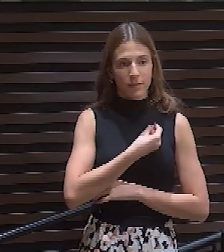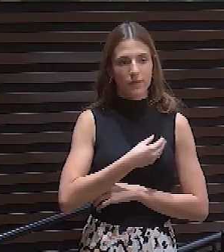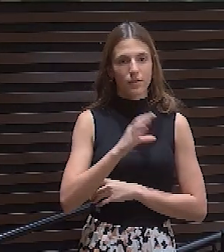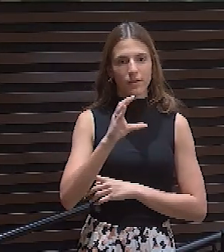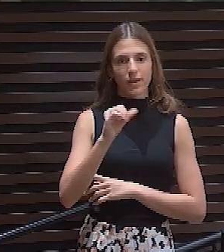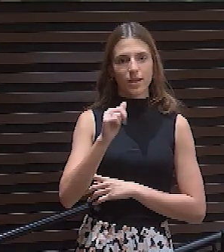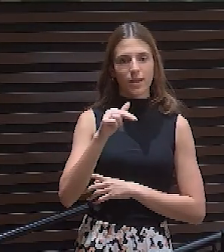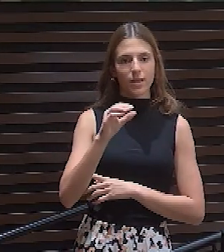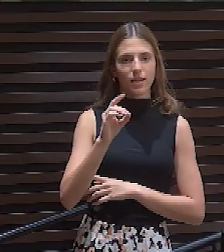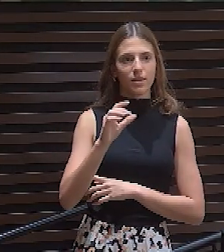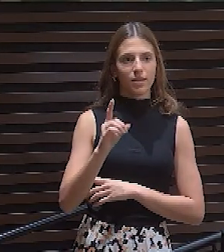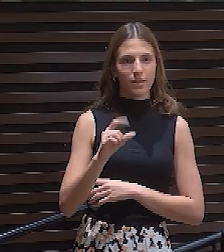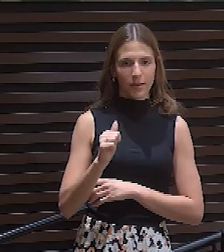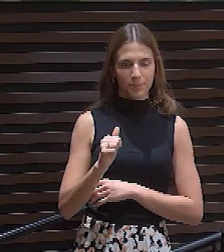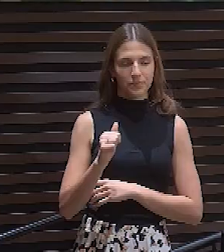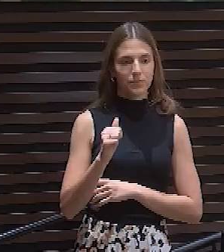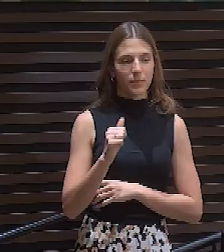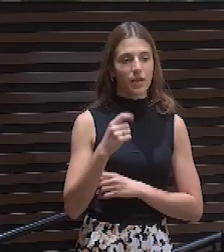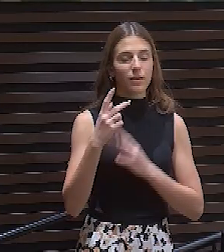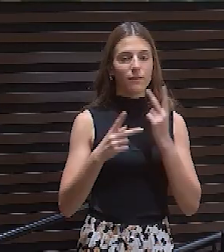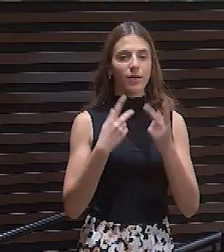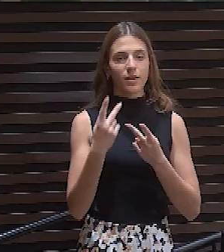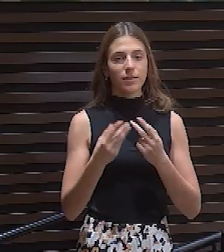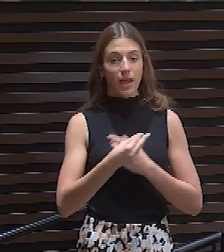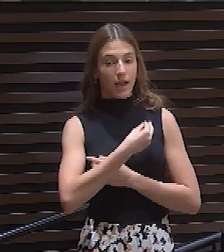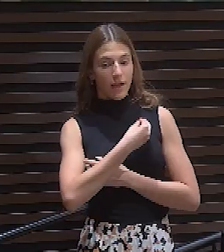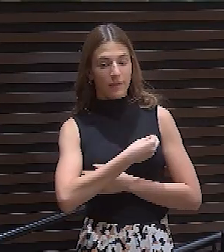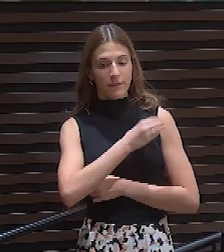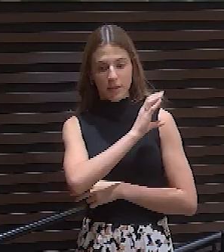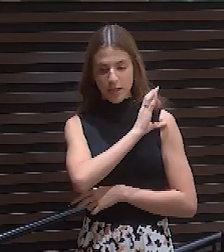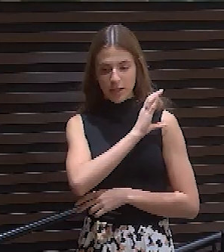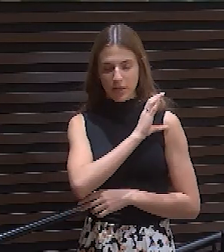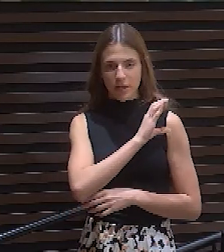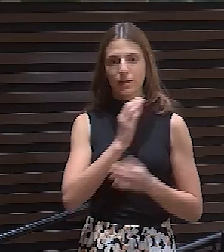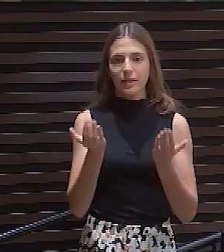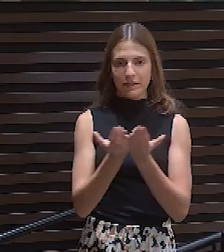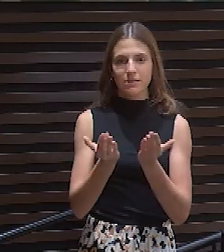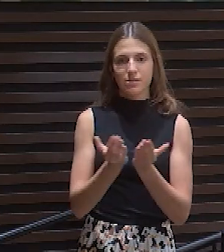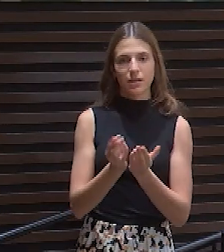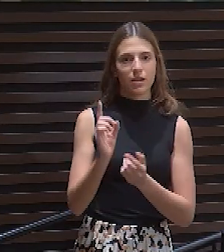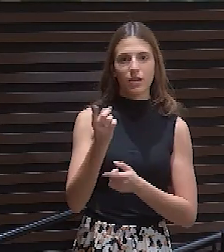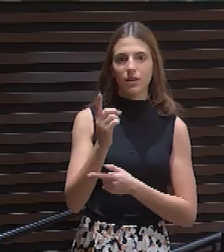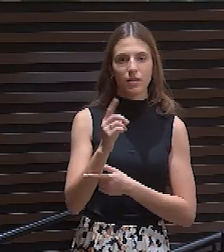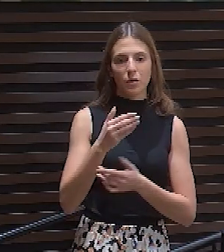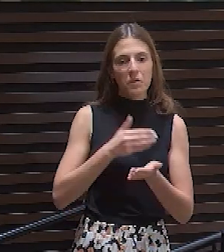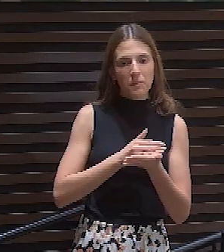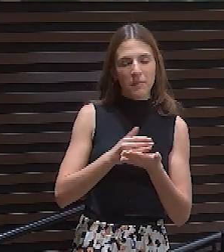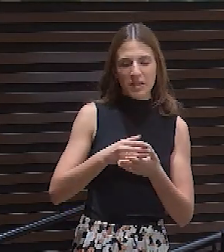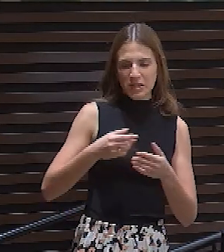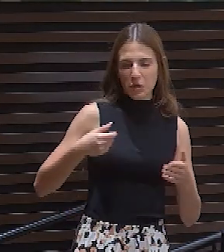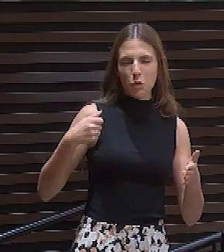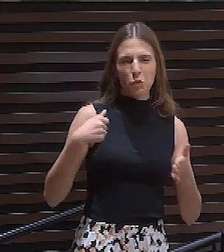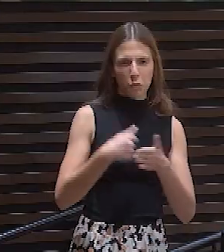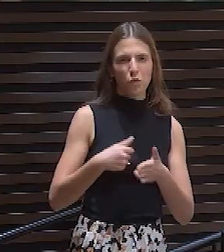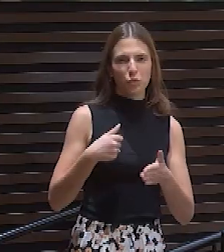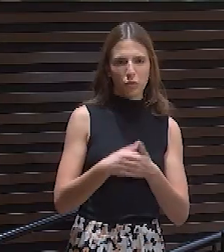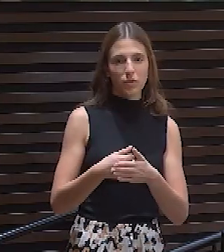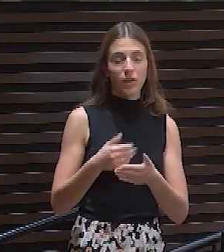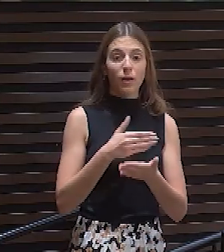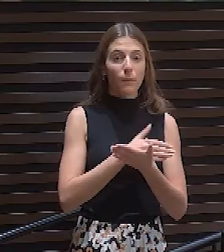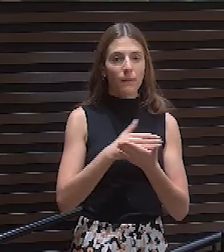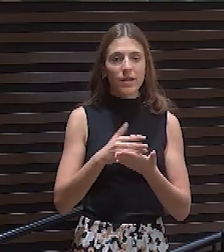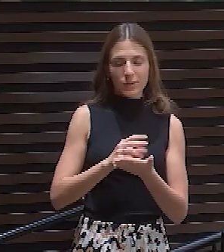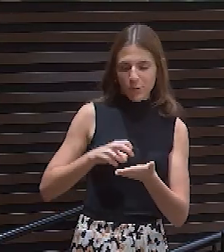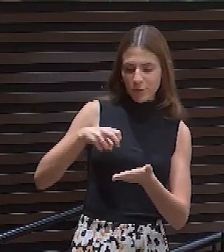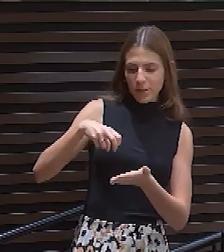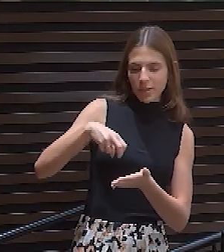vida cristã não começa com luta, começa com rendição. Toda vitória